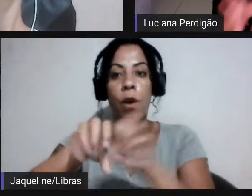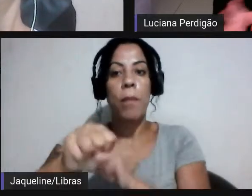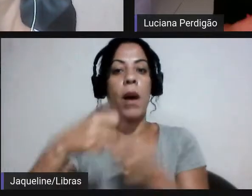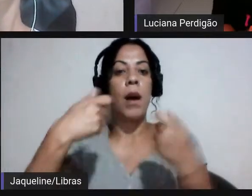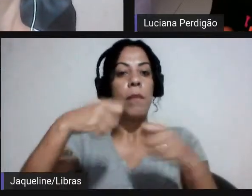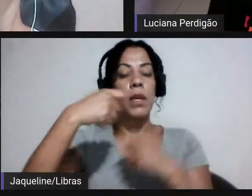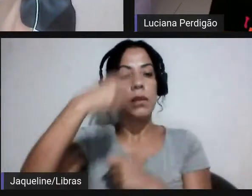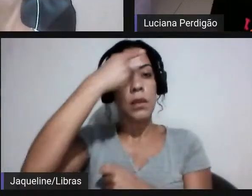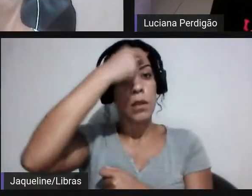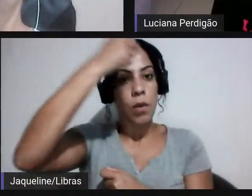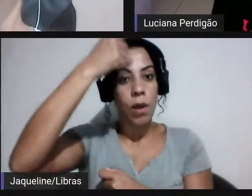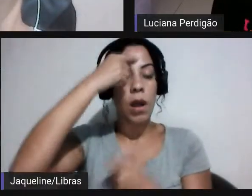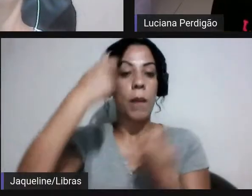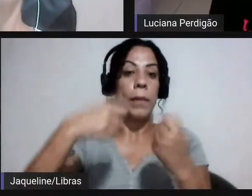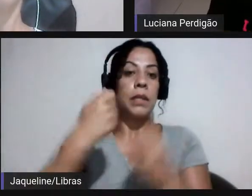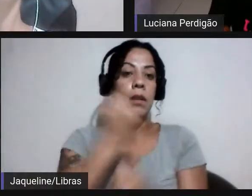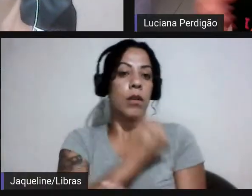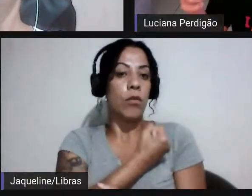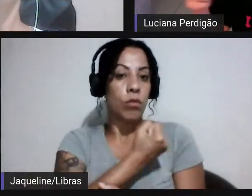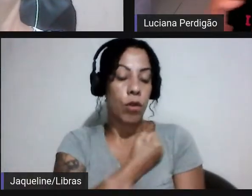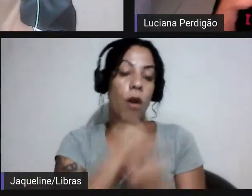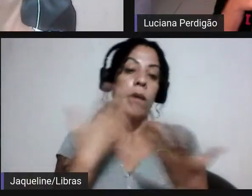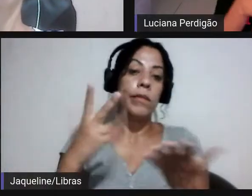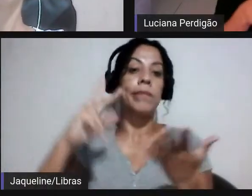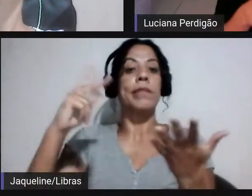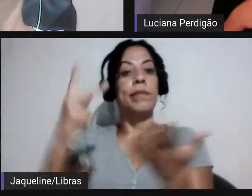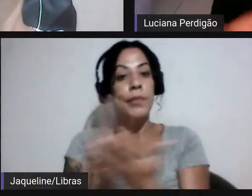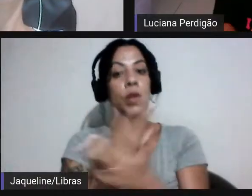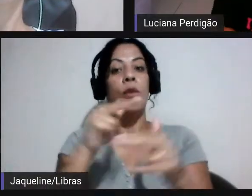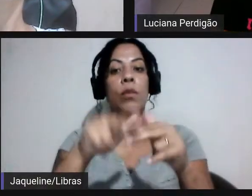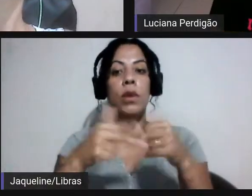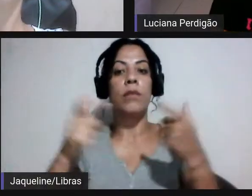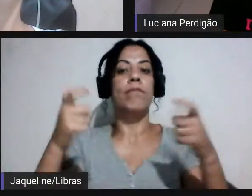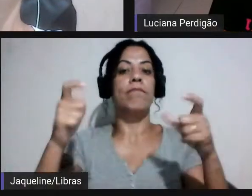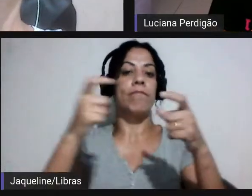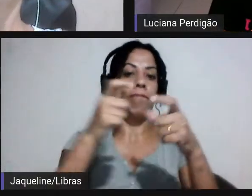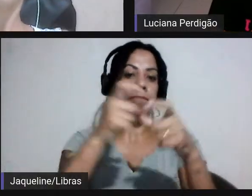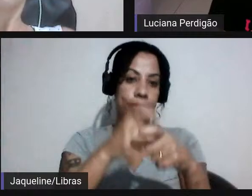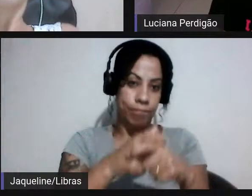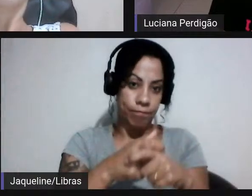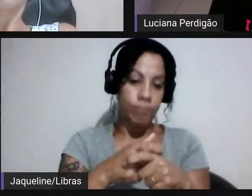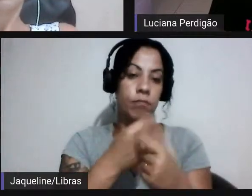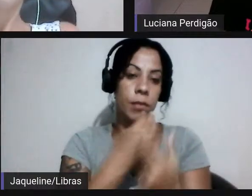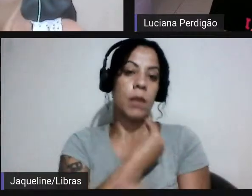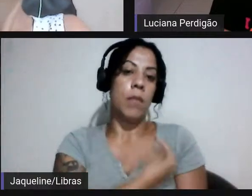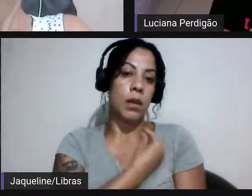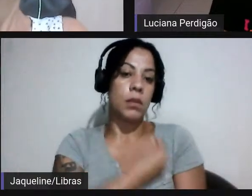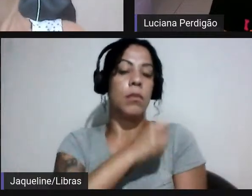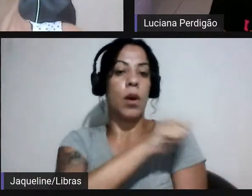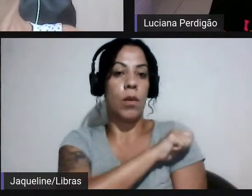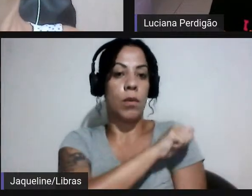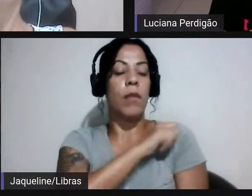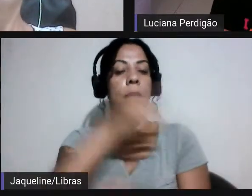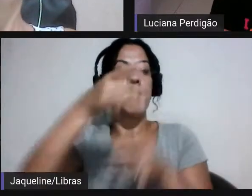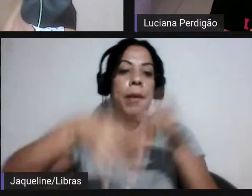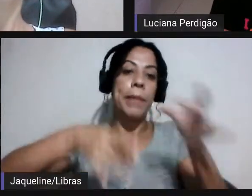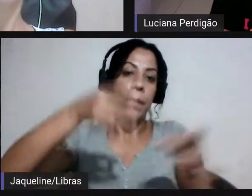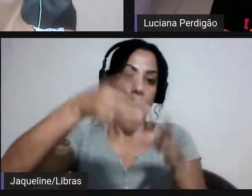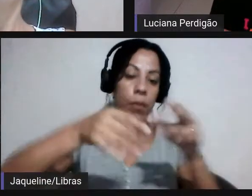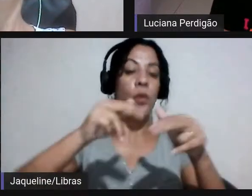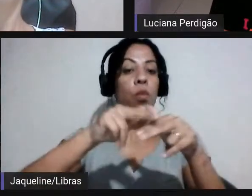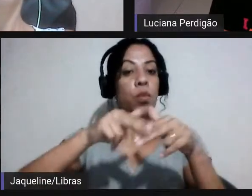Então, teve essa situação e a gente teve uma redução ali da participação, uma evasão grande